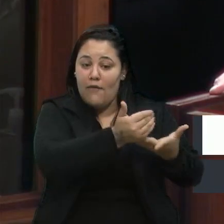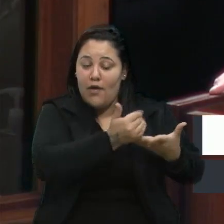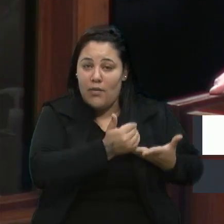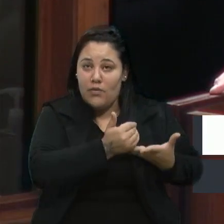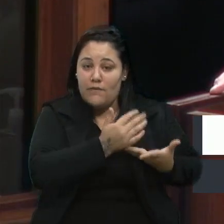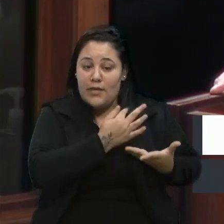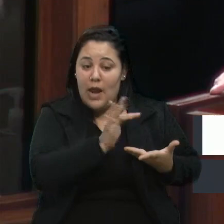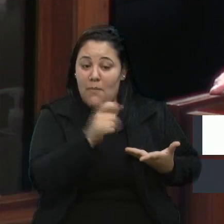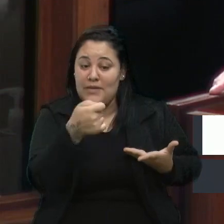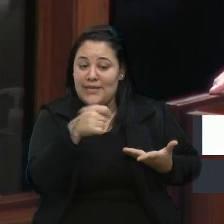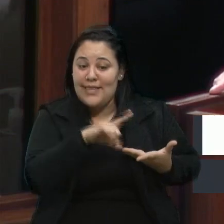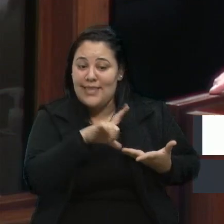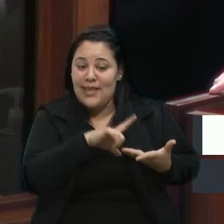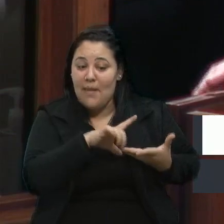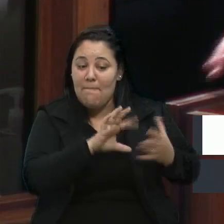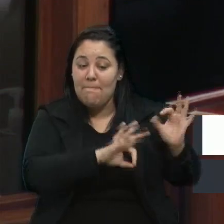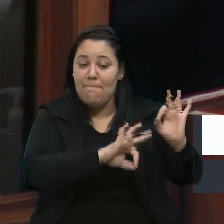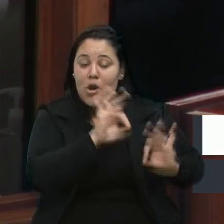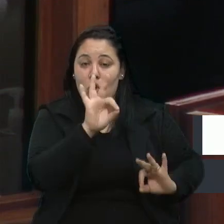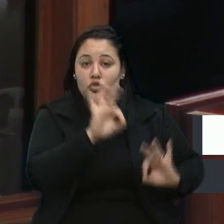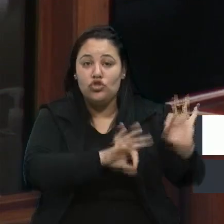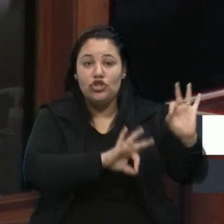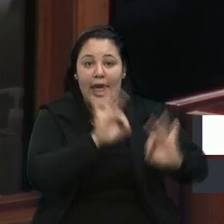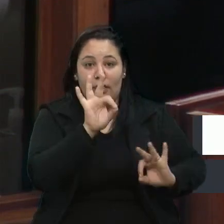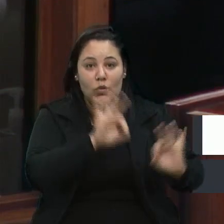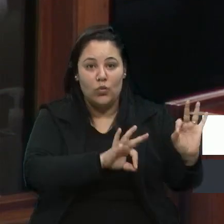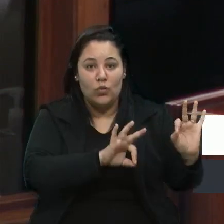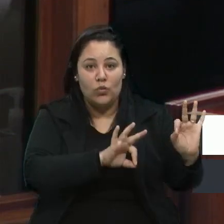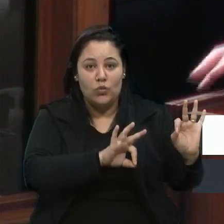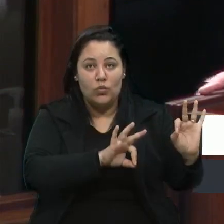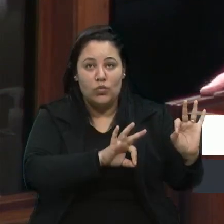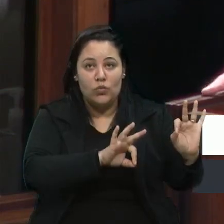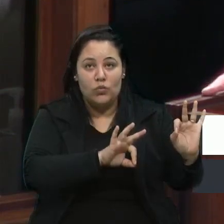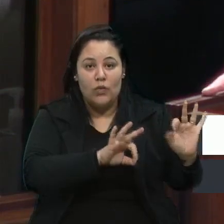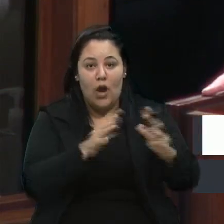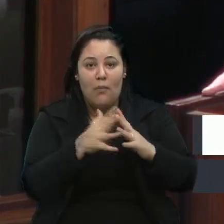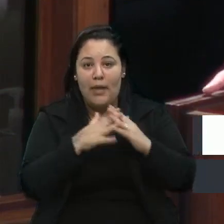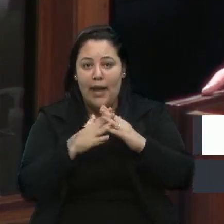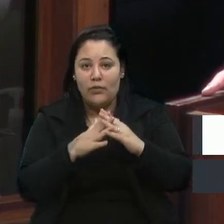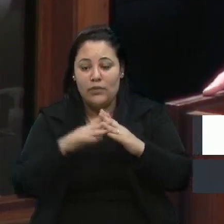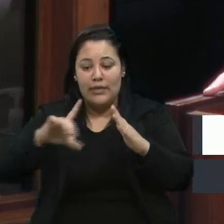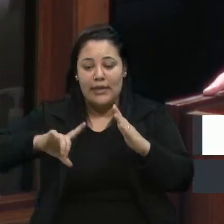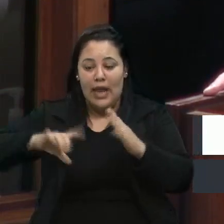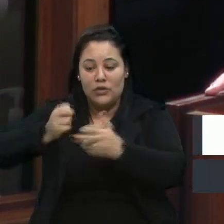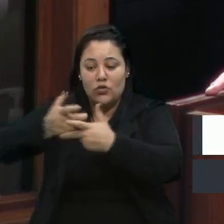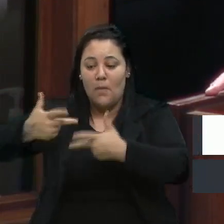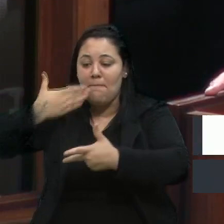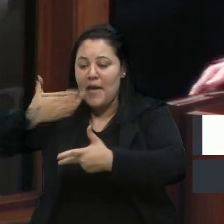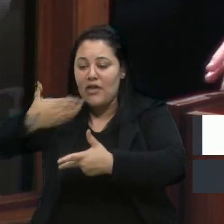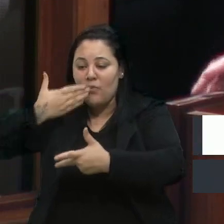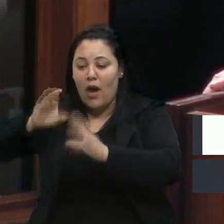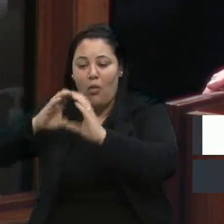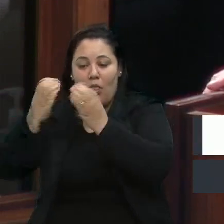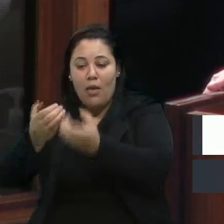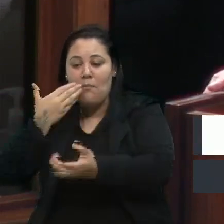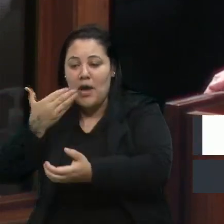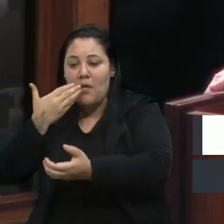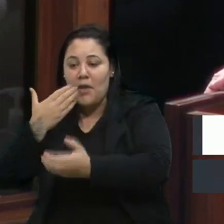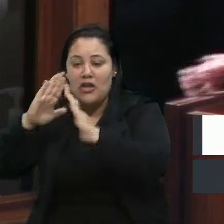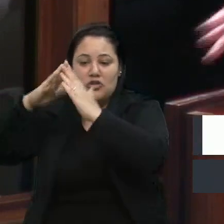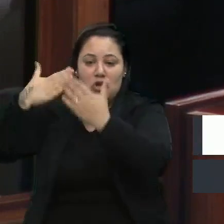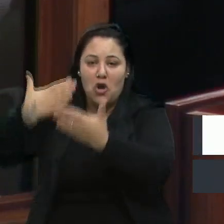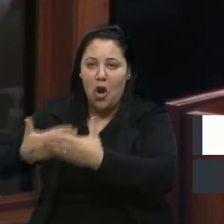É muito complicado a gente tentar, precisamos cobrir uma escola, precisamos fazer um viaduto, precisamos asfaltar